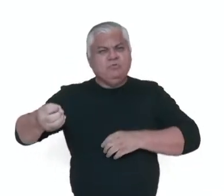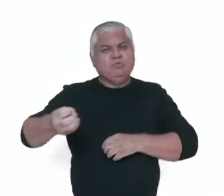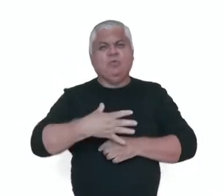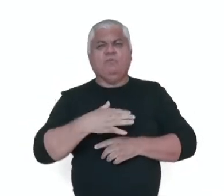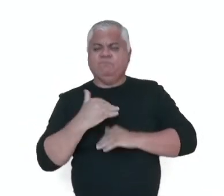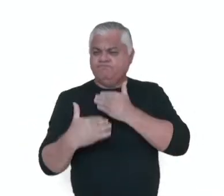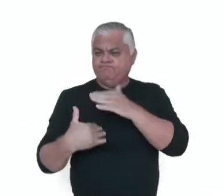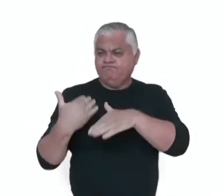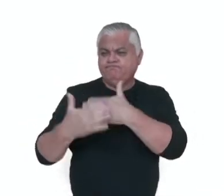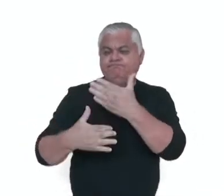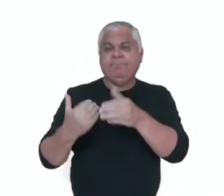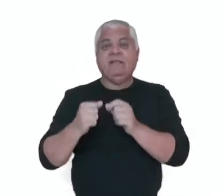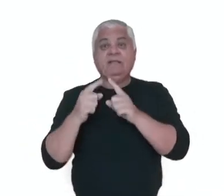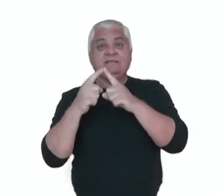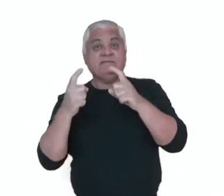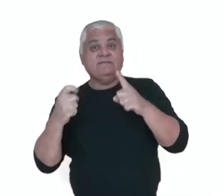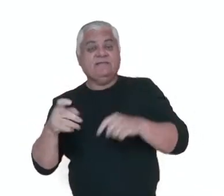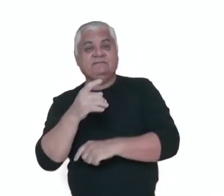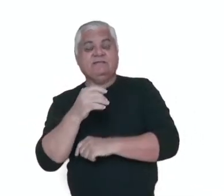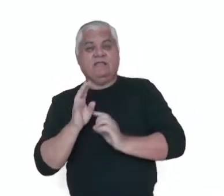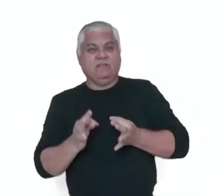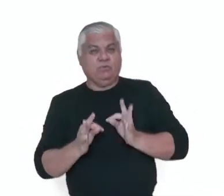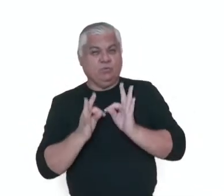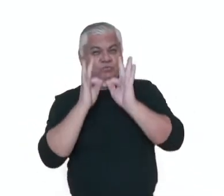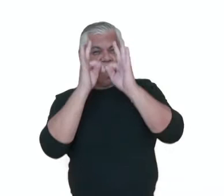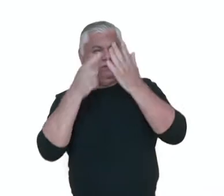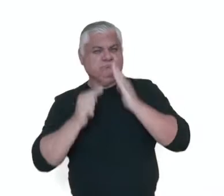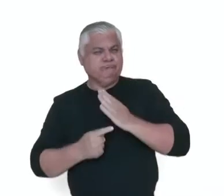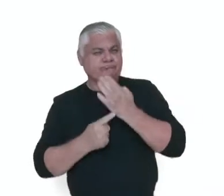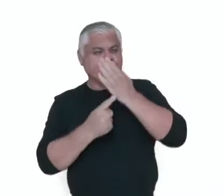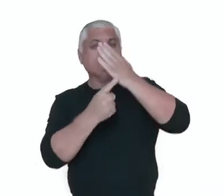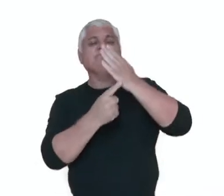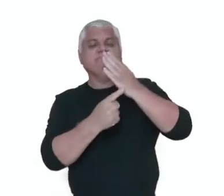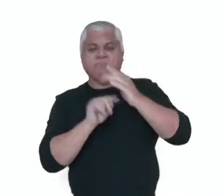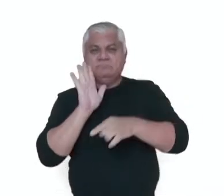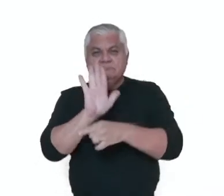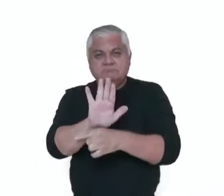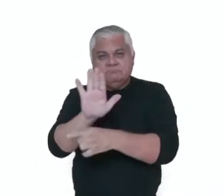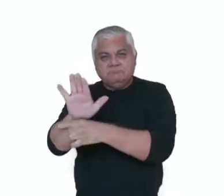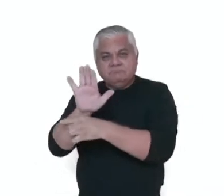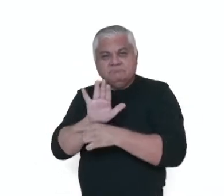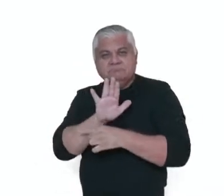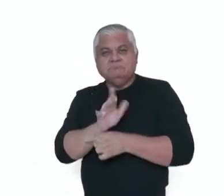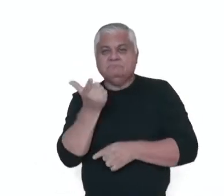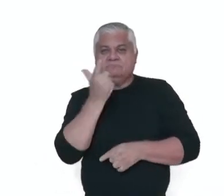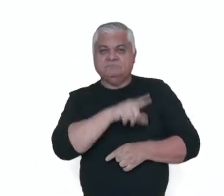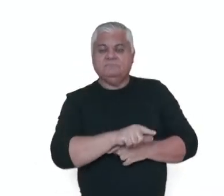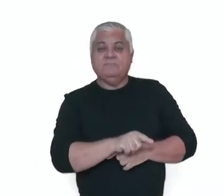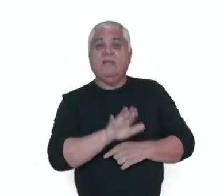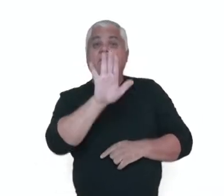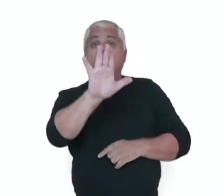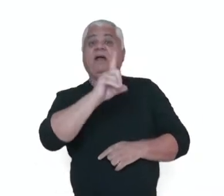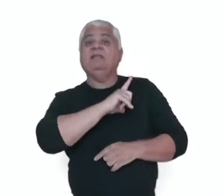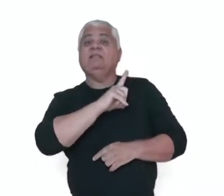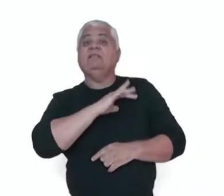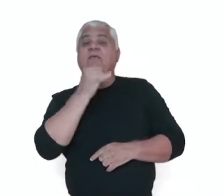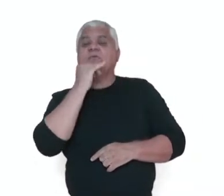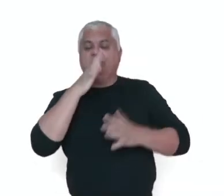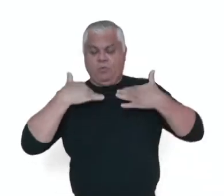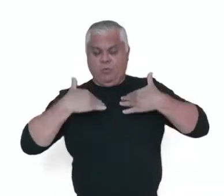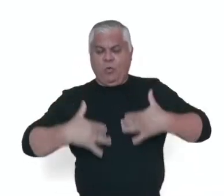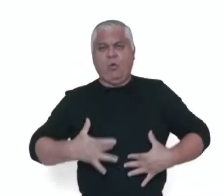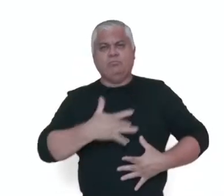e da tecnologia contribui significativamente para essas conquistas, entre elas o manter o corpo